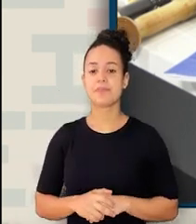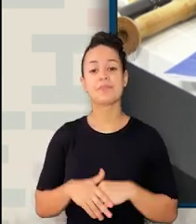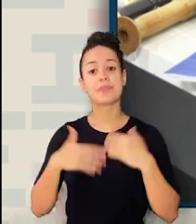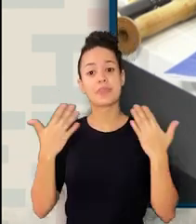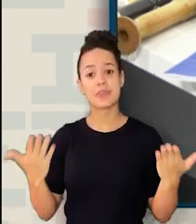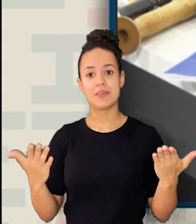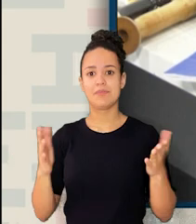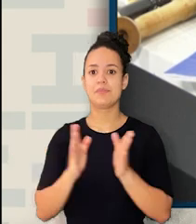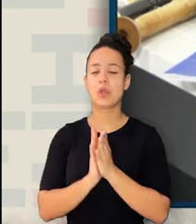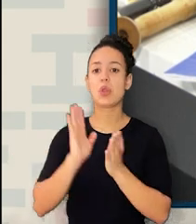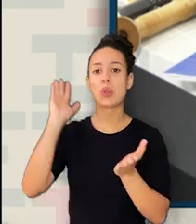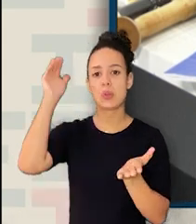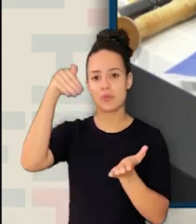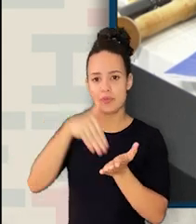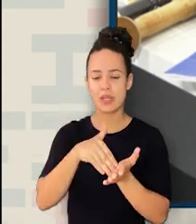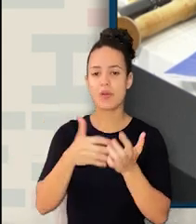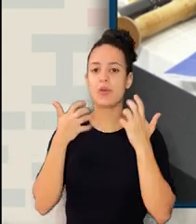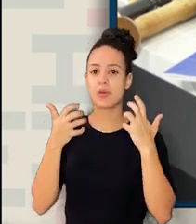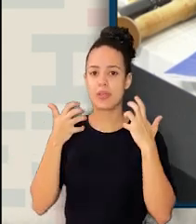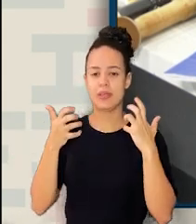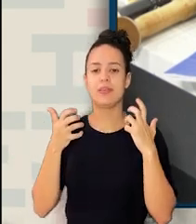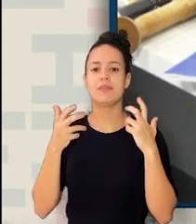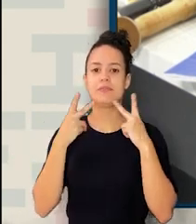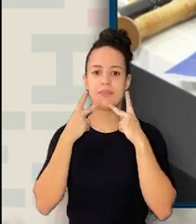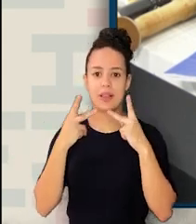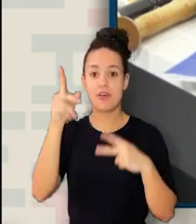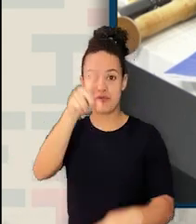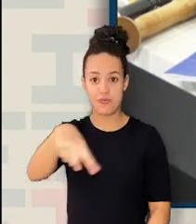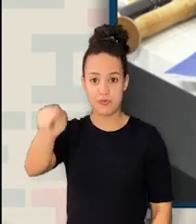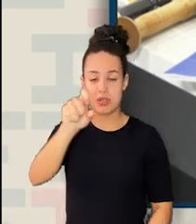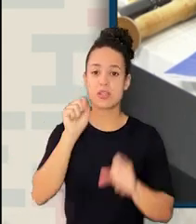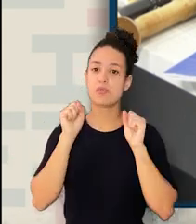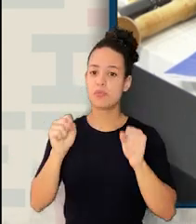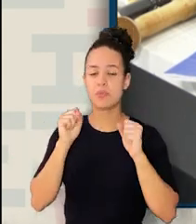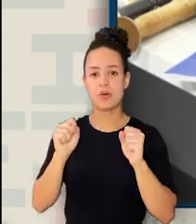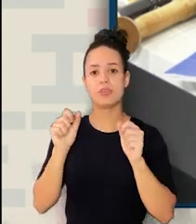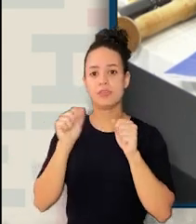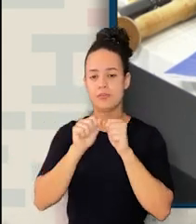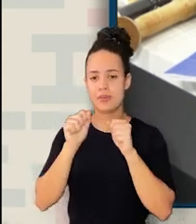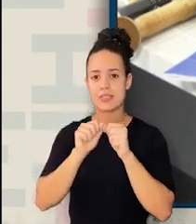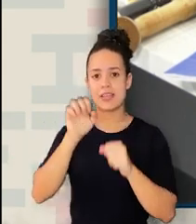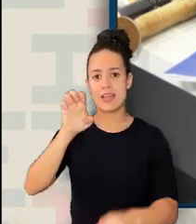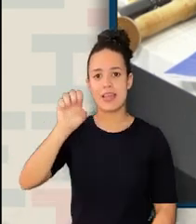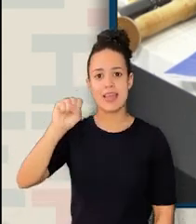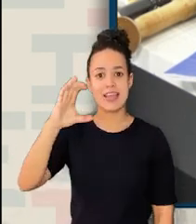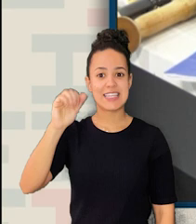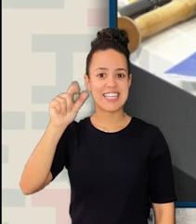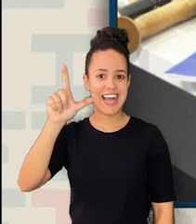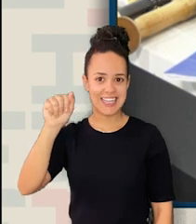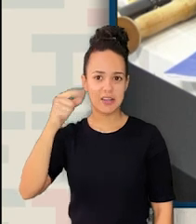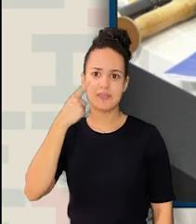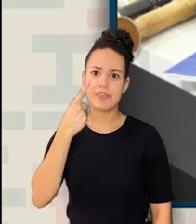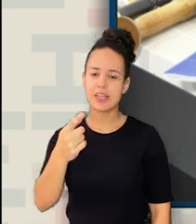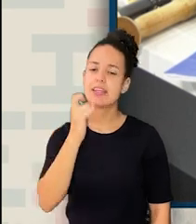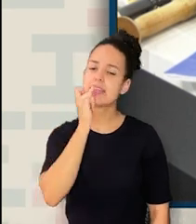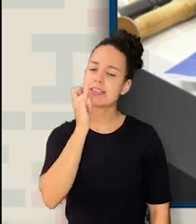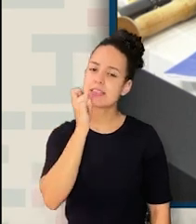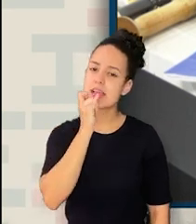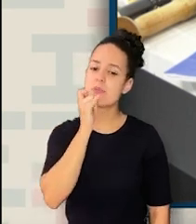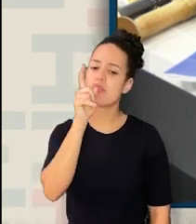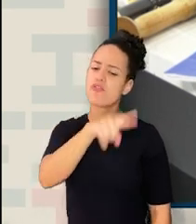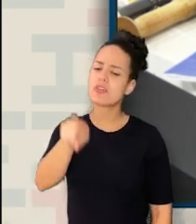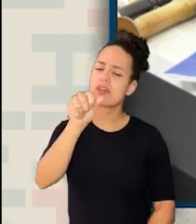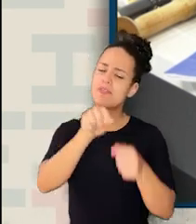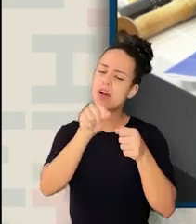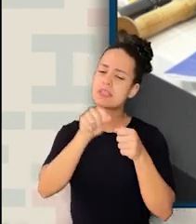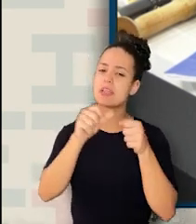Pessoal, no final aqui eu só queria abordar aqui também, você pode fazer isso com várias escalas, né? Esse exemplo traz as maneiras de você